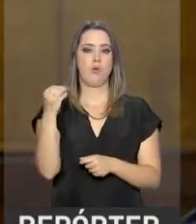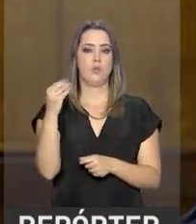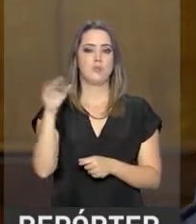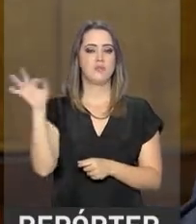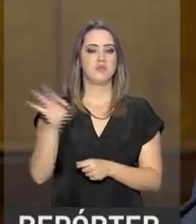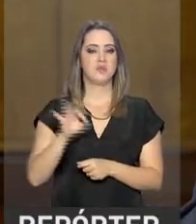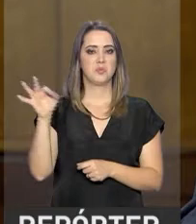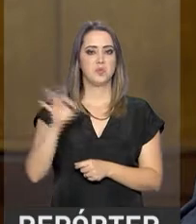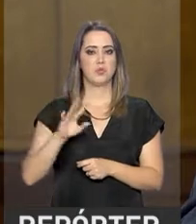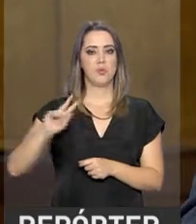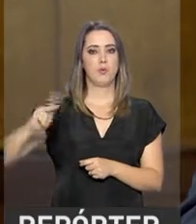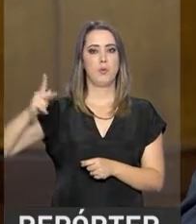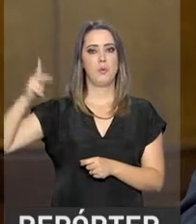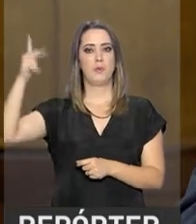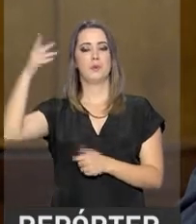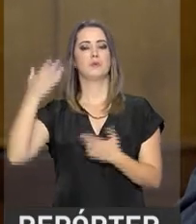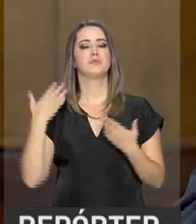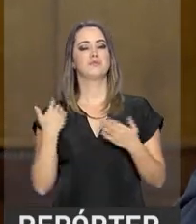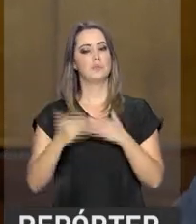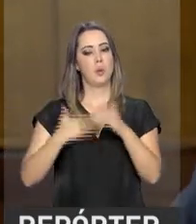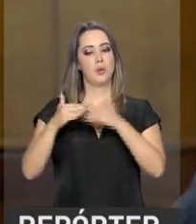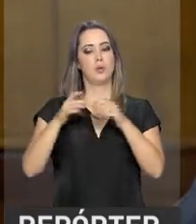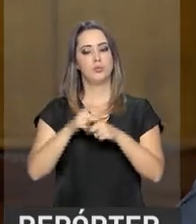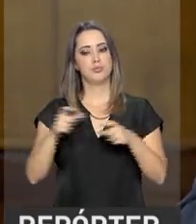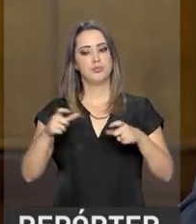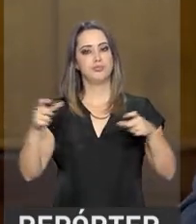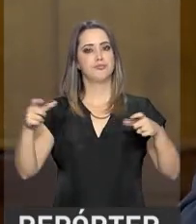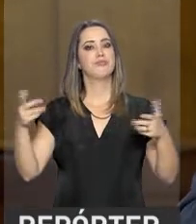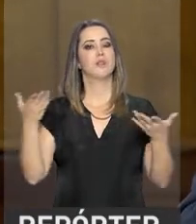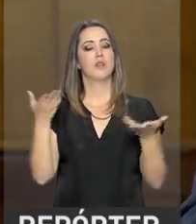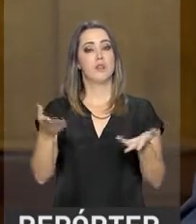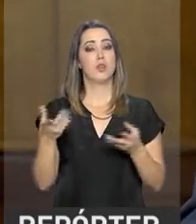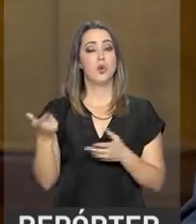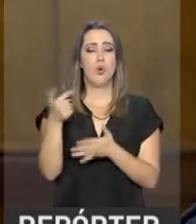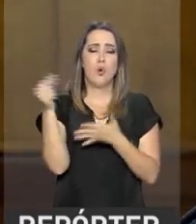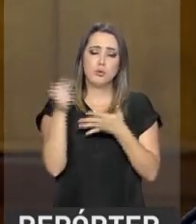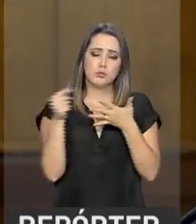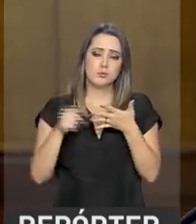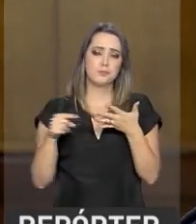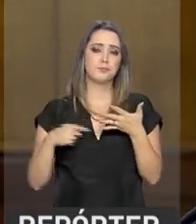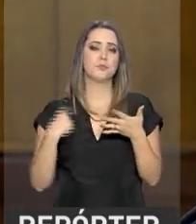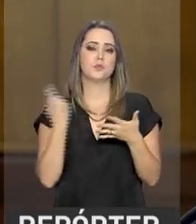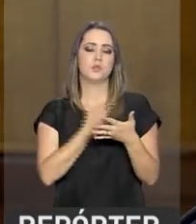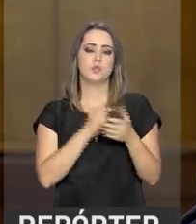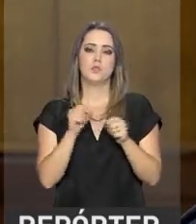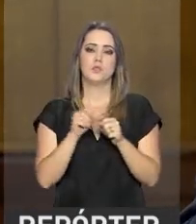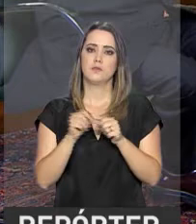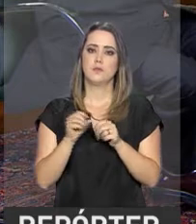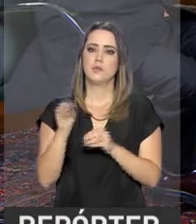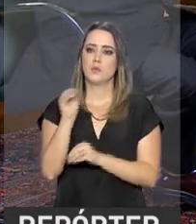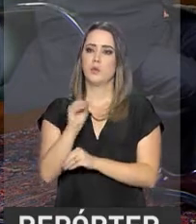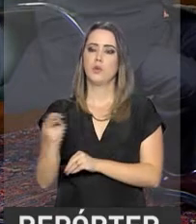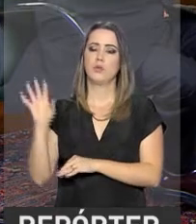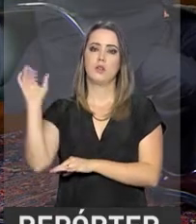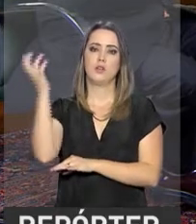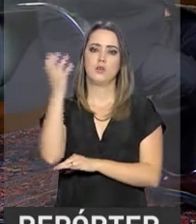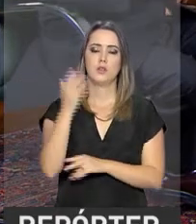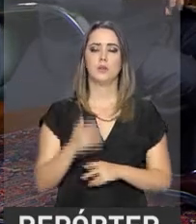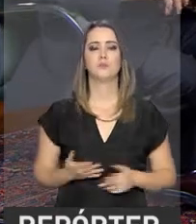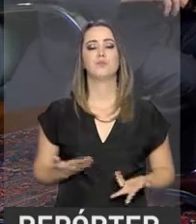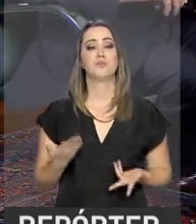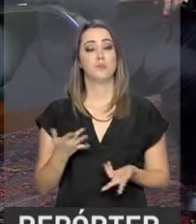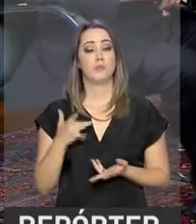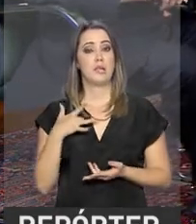tantos fatos que nós criamos estabelecemos na na questão ambiental o tópico saúde